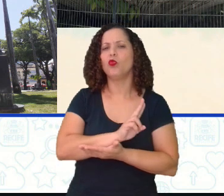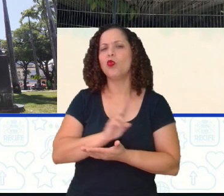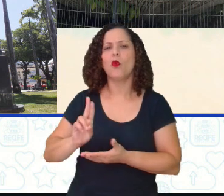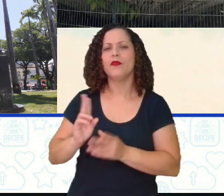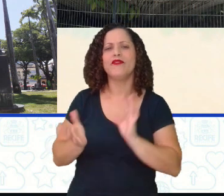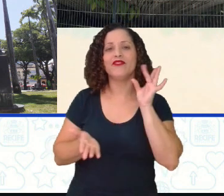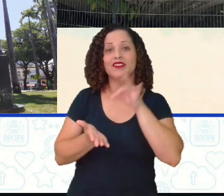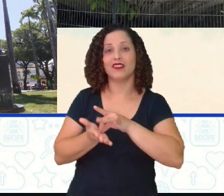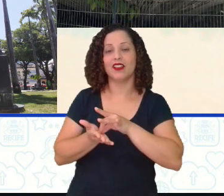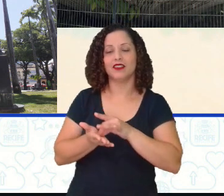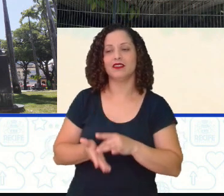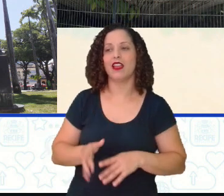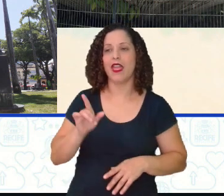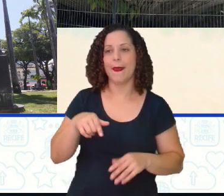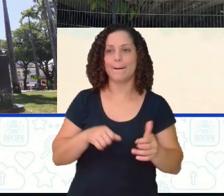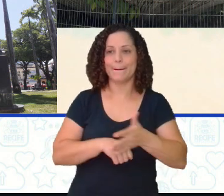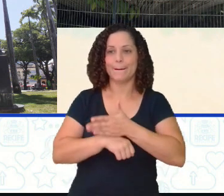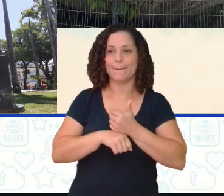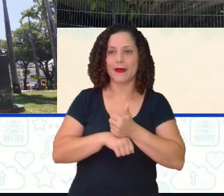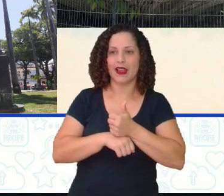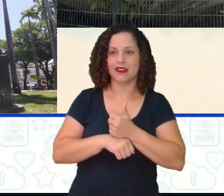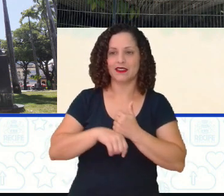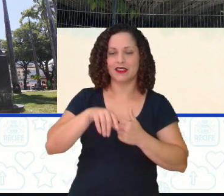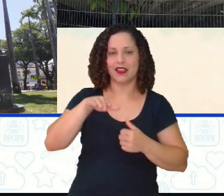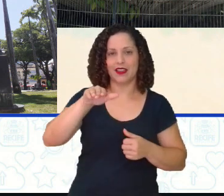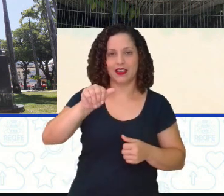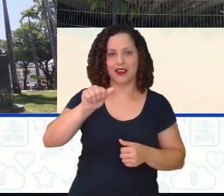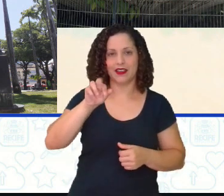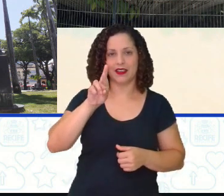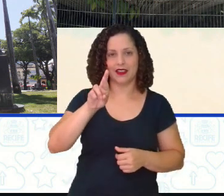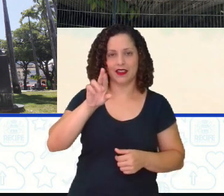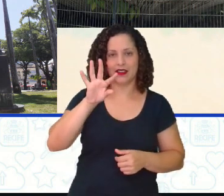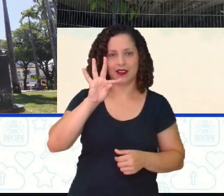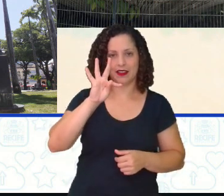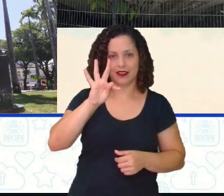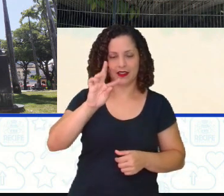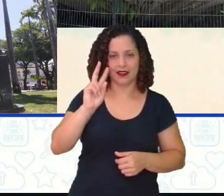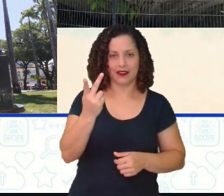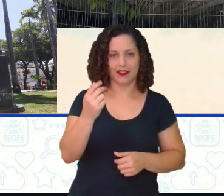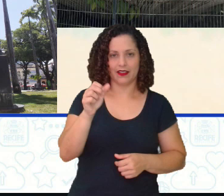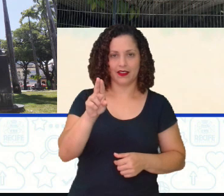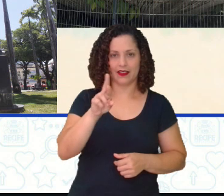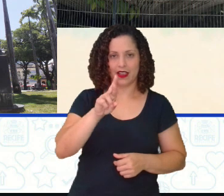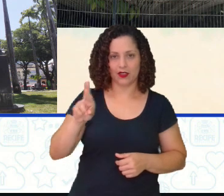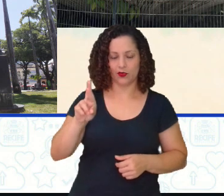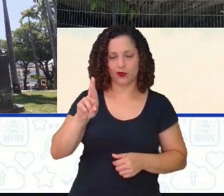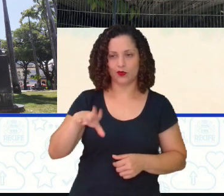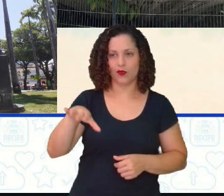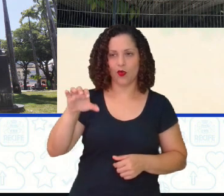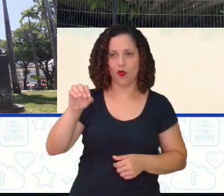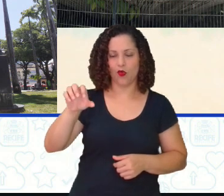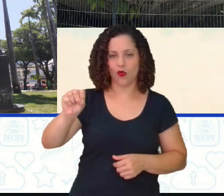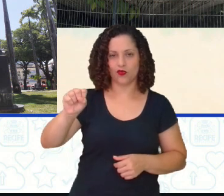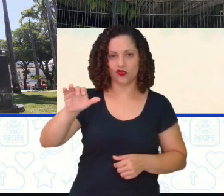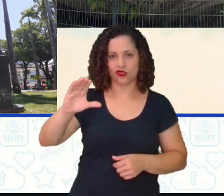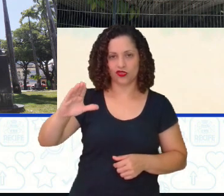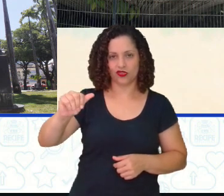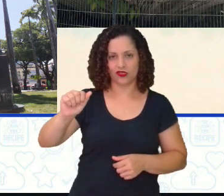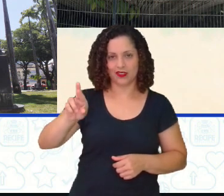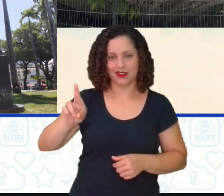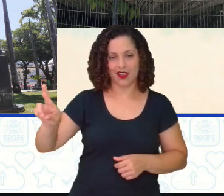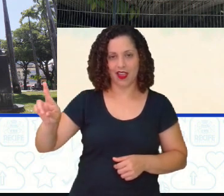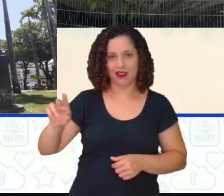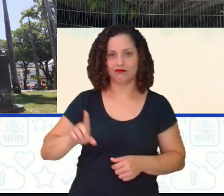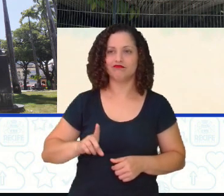Praça Arthur Oscar. Foi dado em homenagem ao general que comandou a 4ª e última expedição contra o Arraial